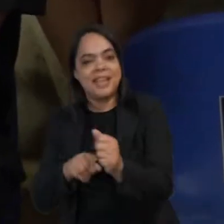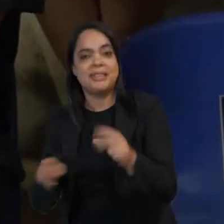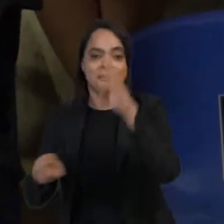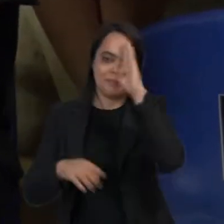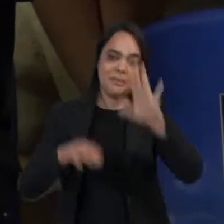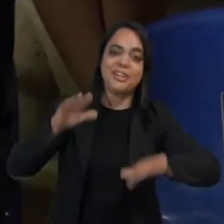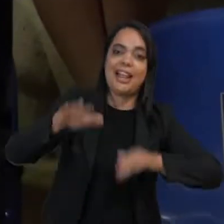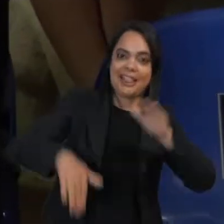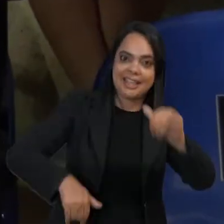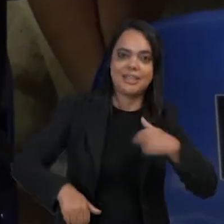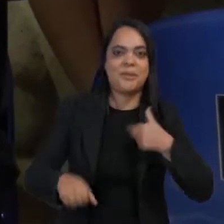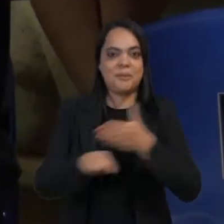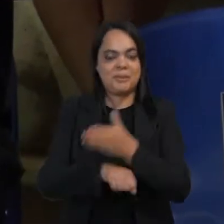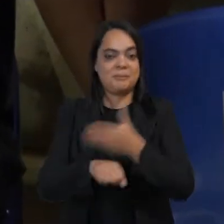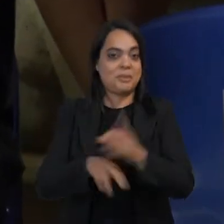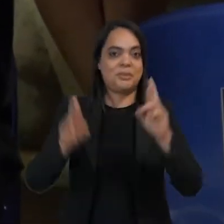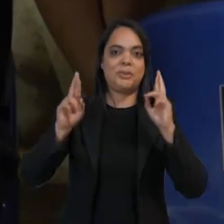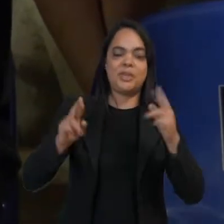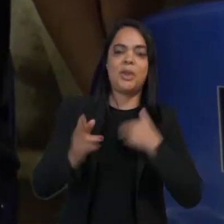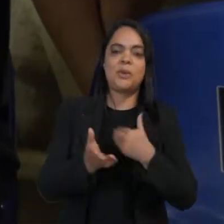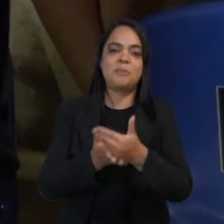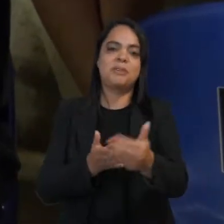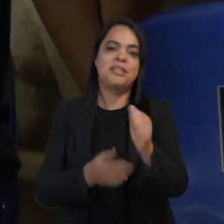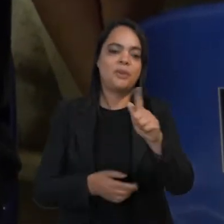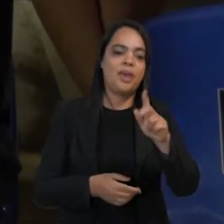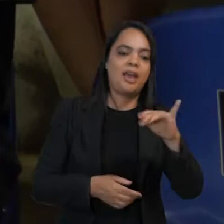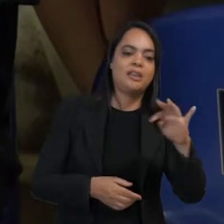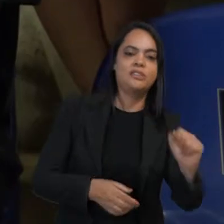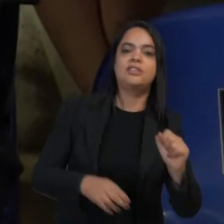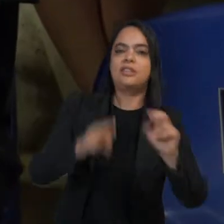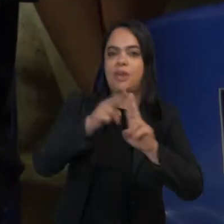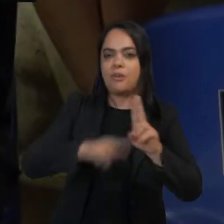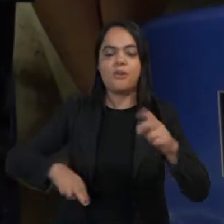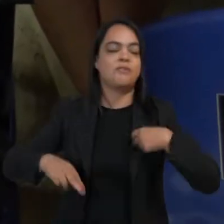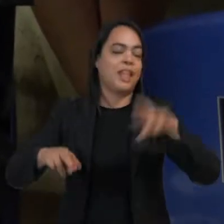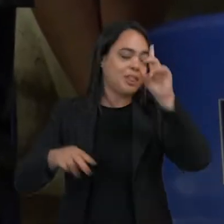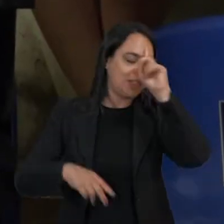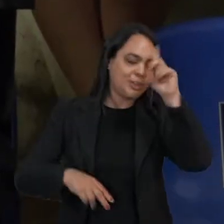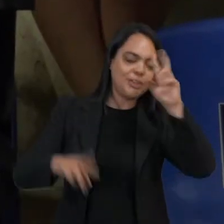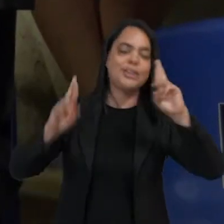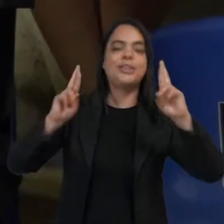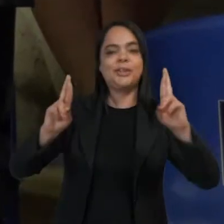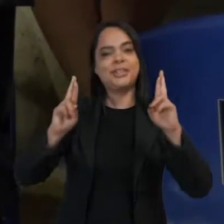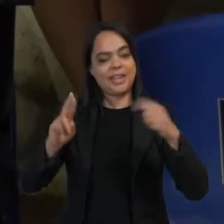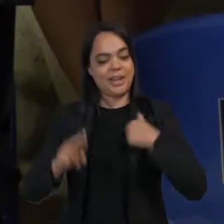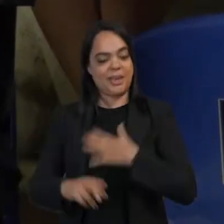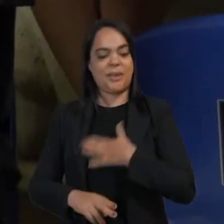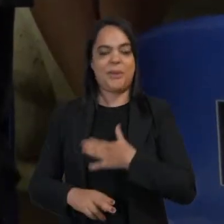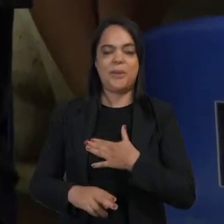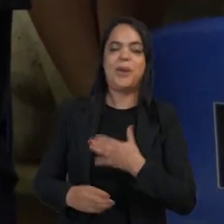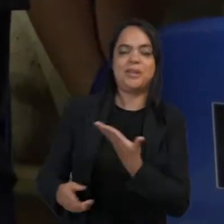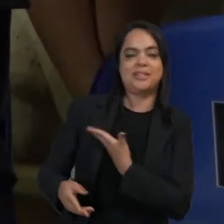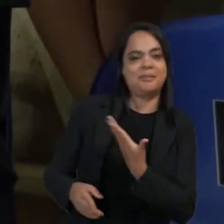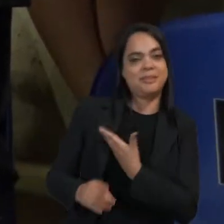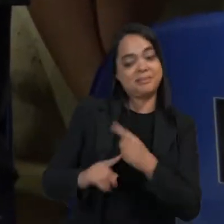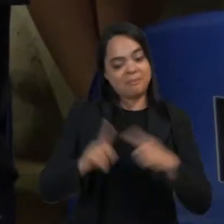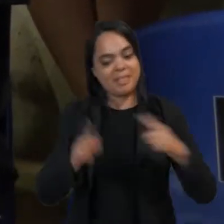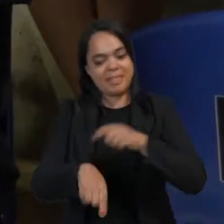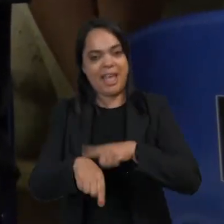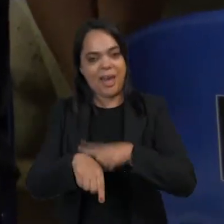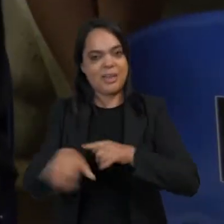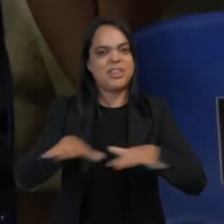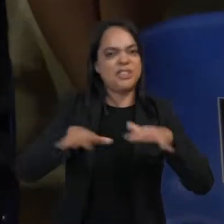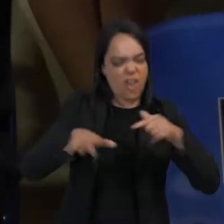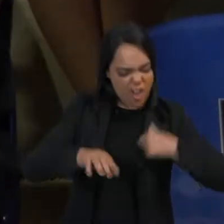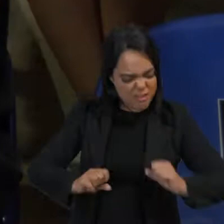parte. Eu tô torcendo bastante. Eu participo desde o Agita UFO, então eu vou estar todos os dias torcendo. Eu falei que eu gosto dessa coisa amigável, mas